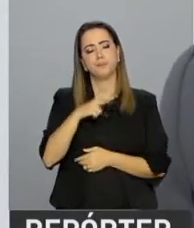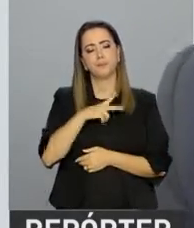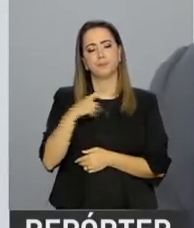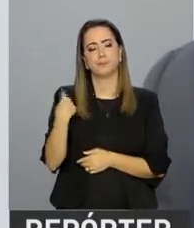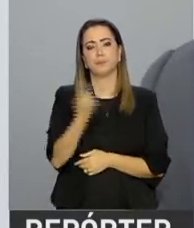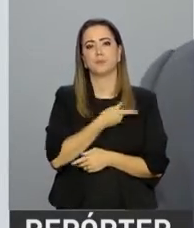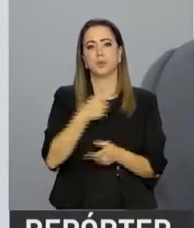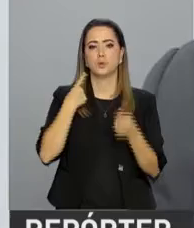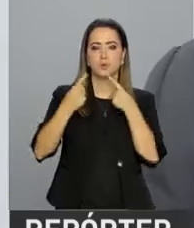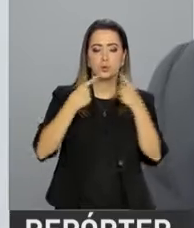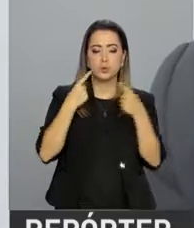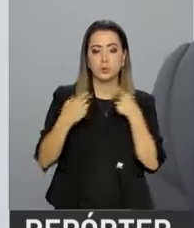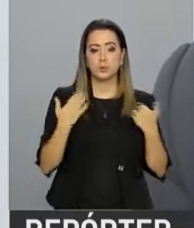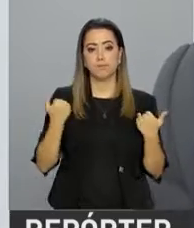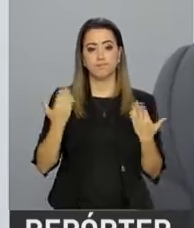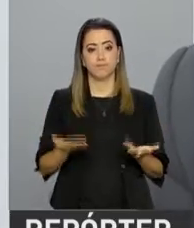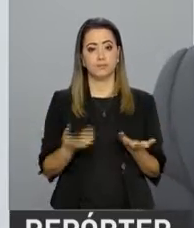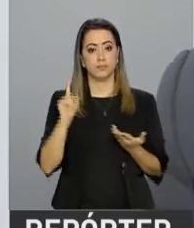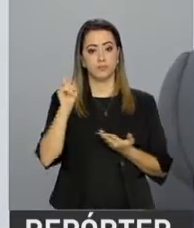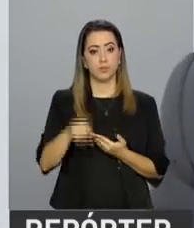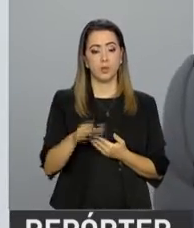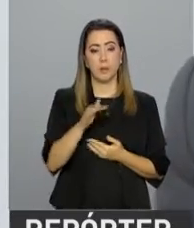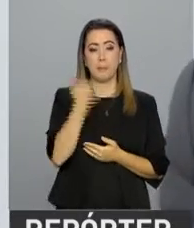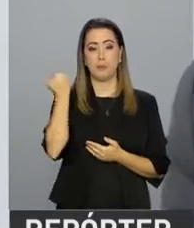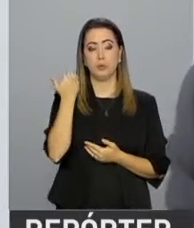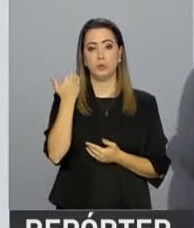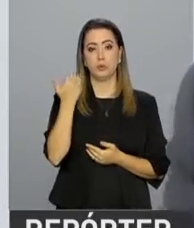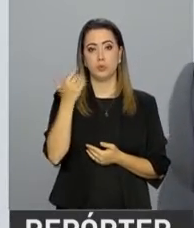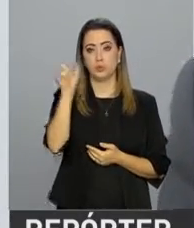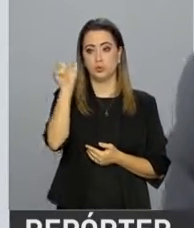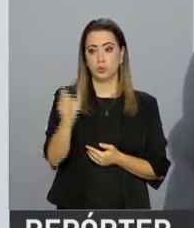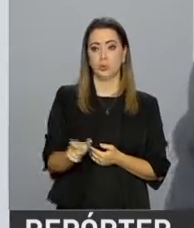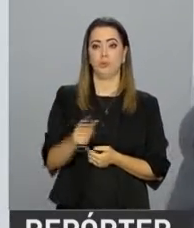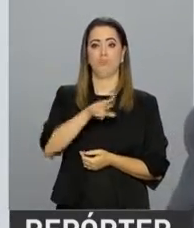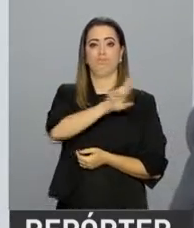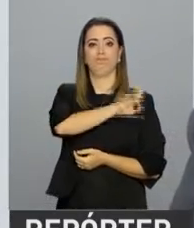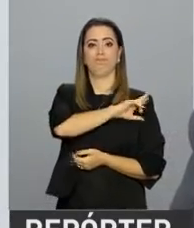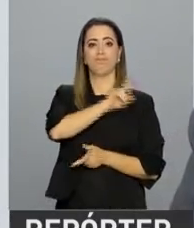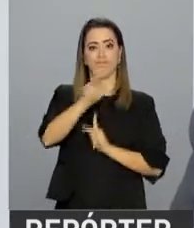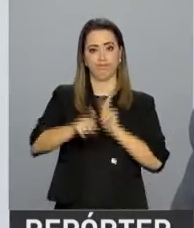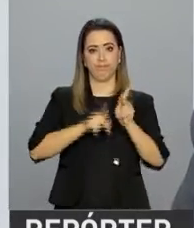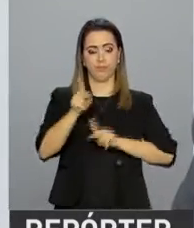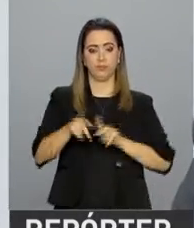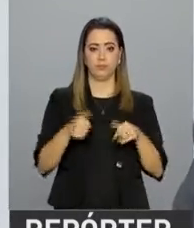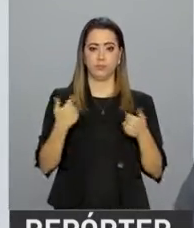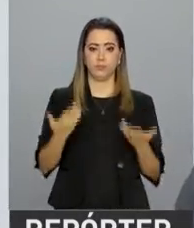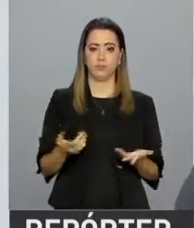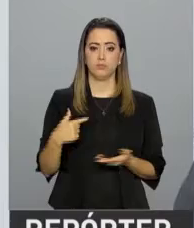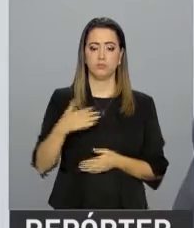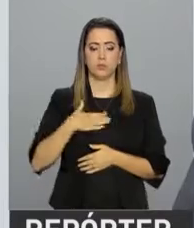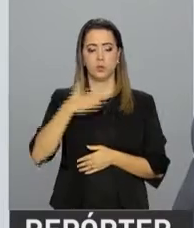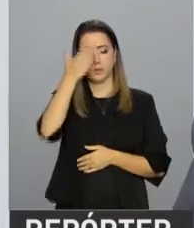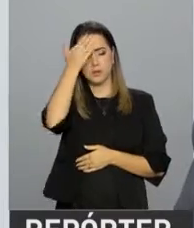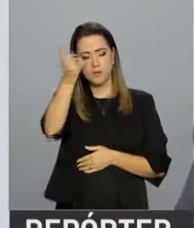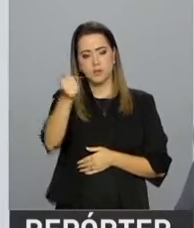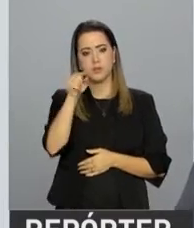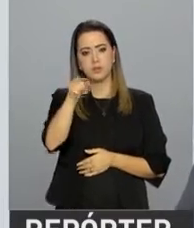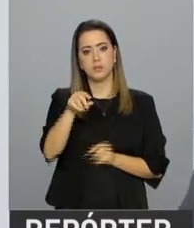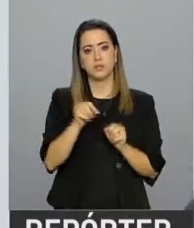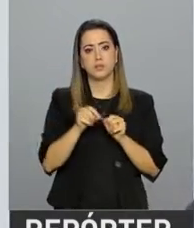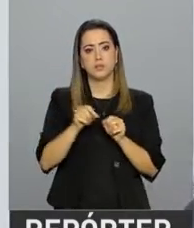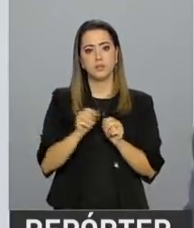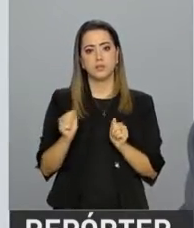nós estamos aqui discutindo, trata-se do assassinato de uma representante popular, que é o que sei,